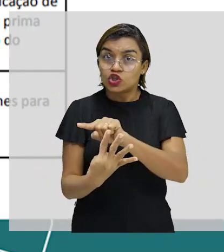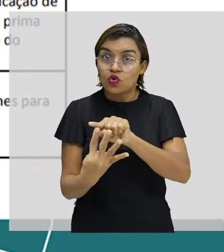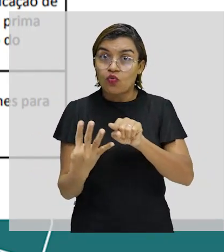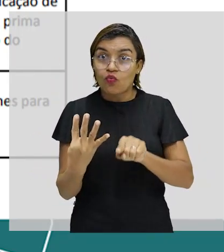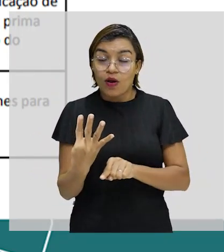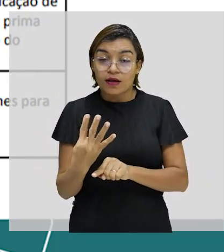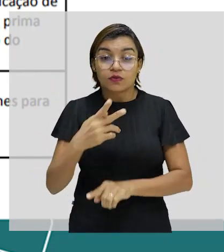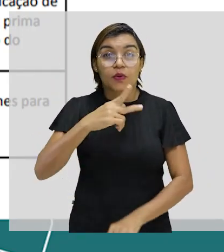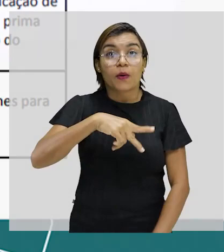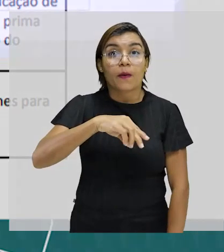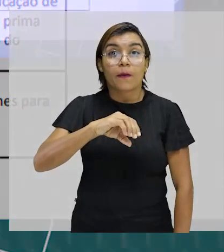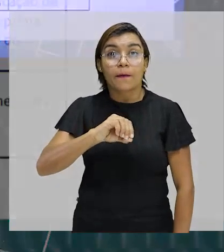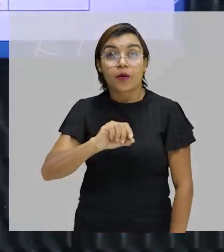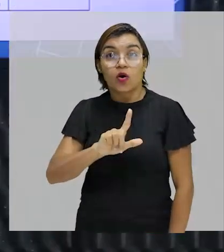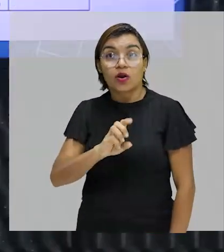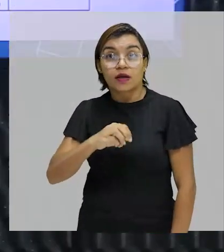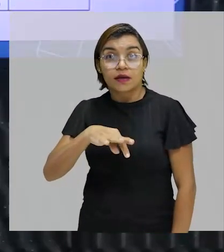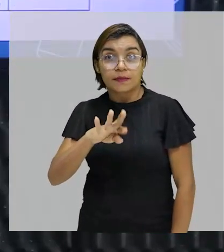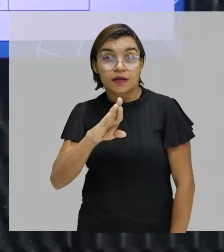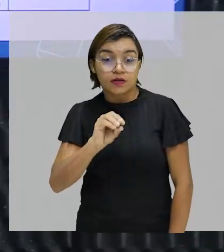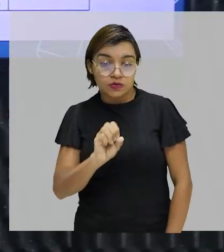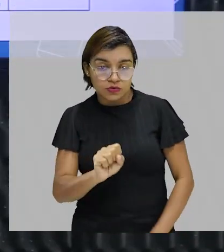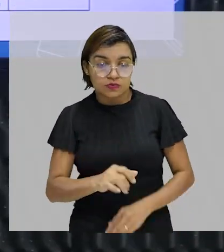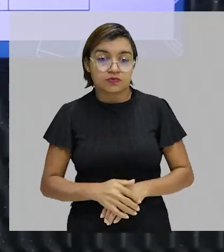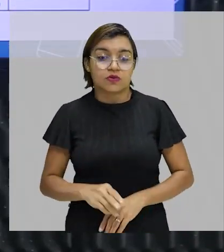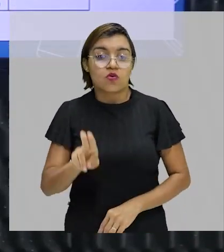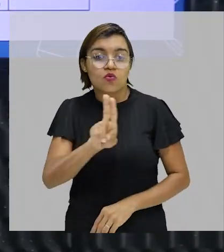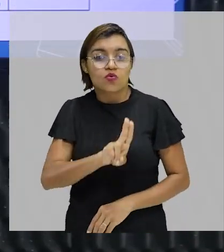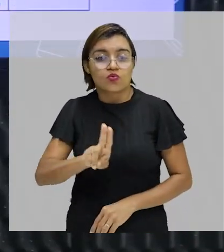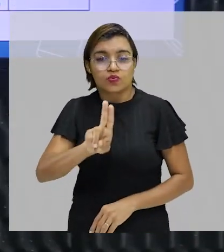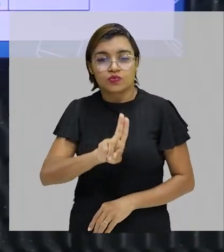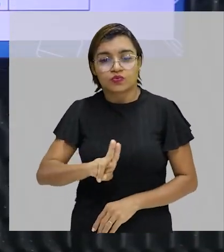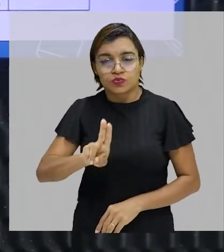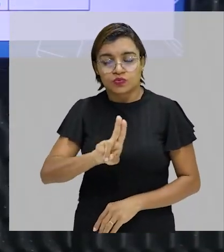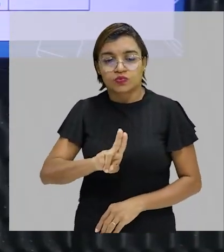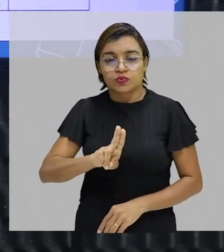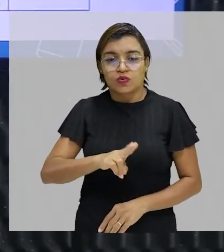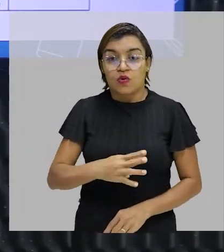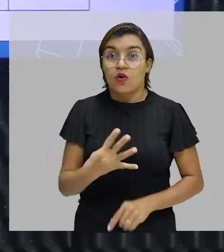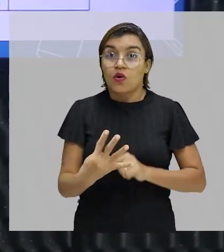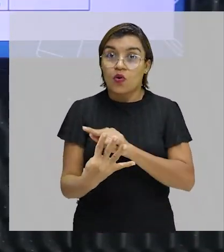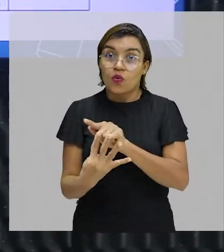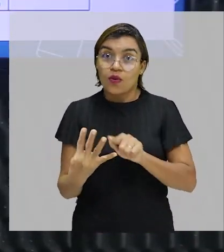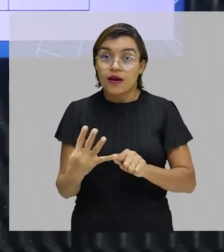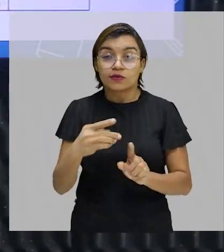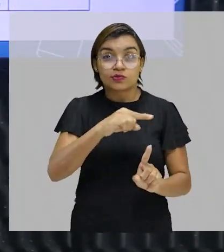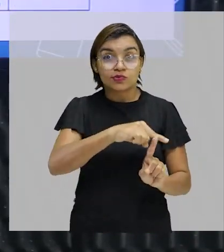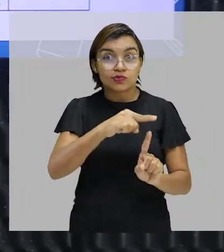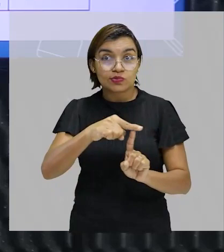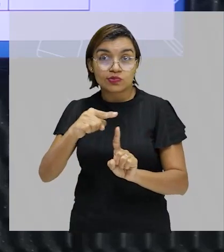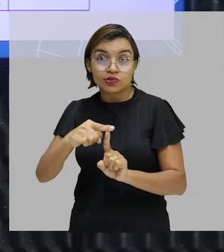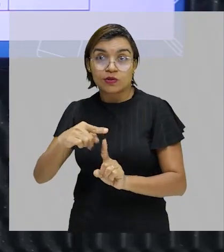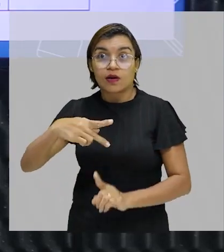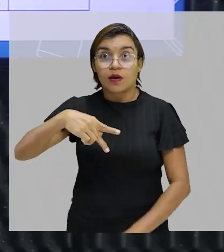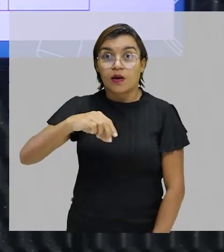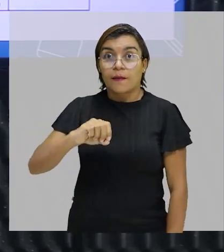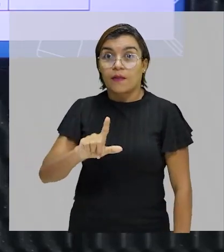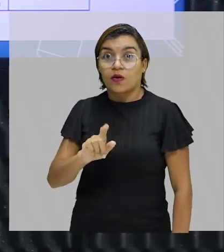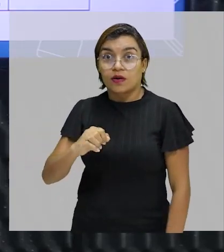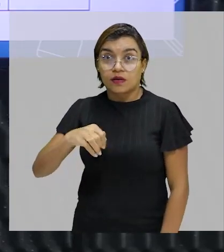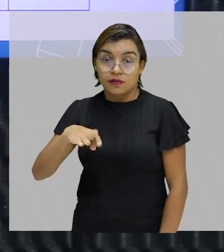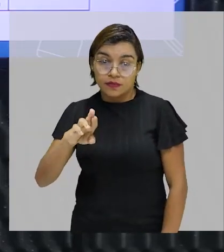nós temos aqui, ó, o uso de 4 tipos de polímeros. Show?